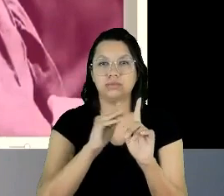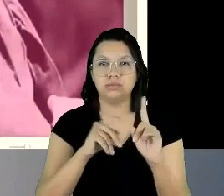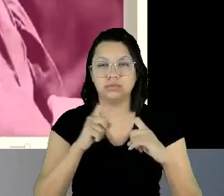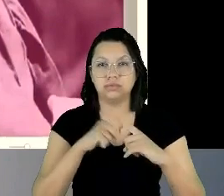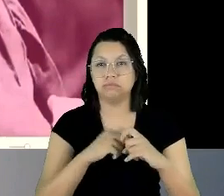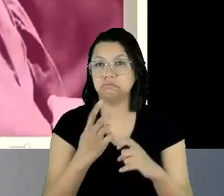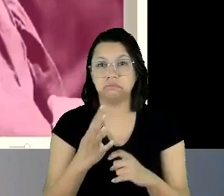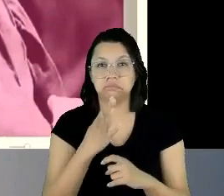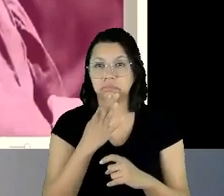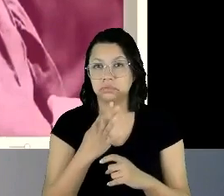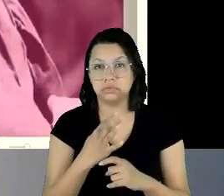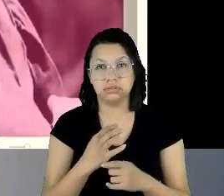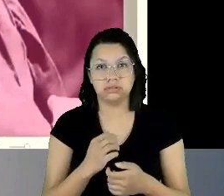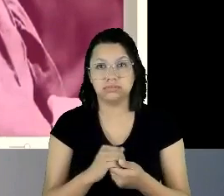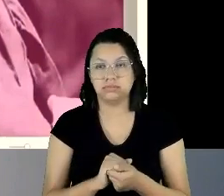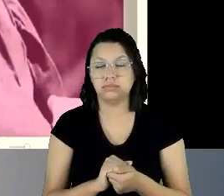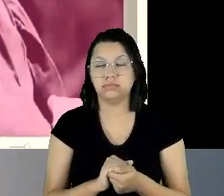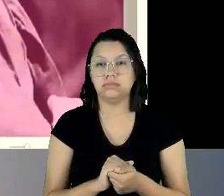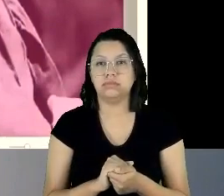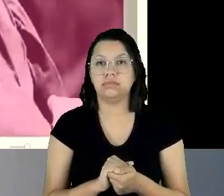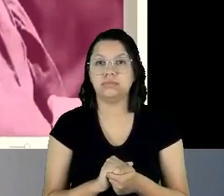e também